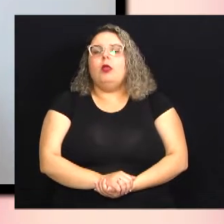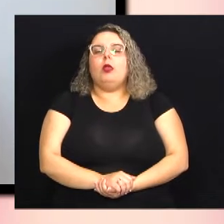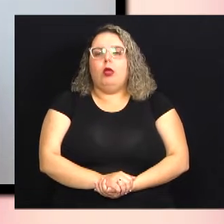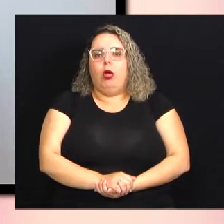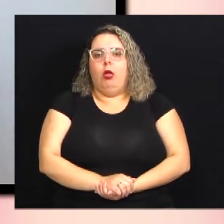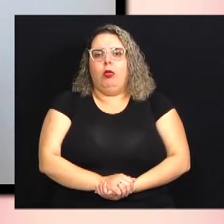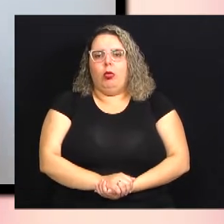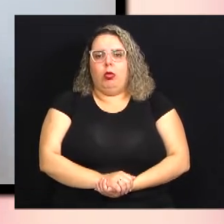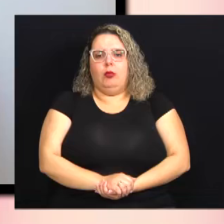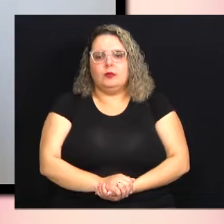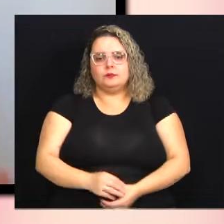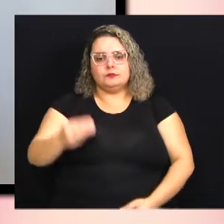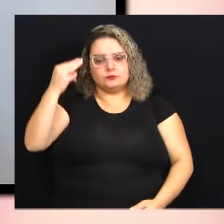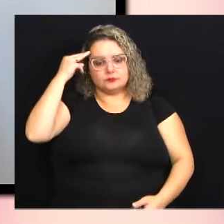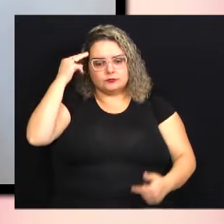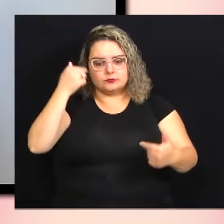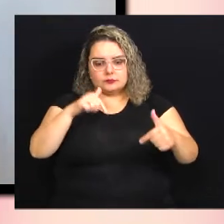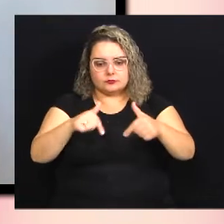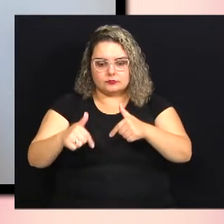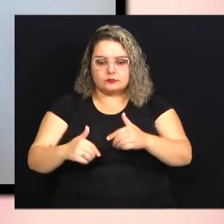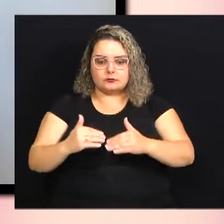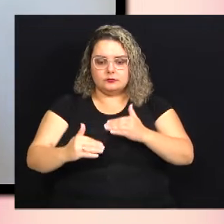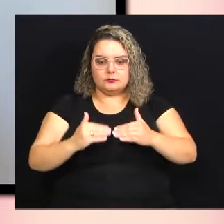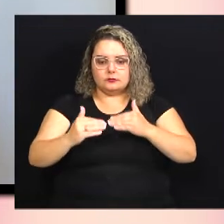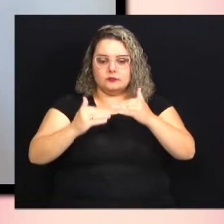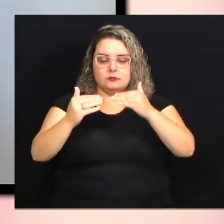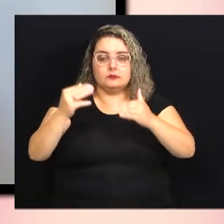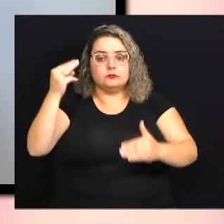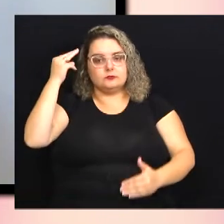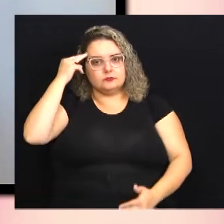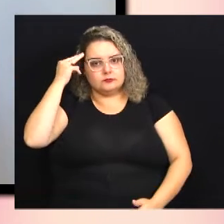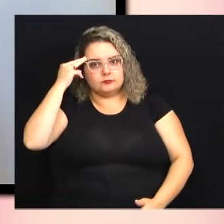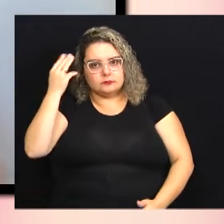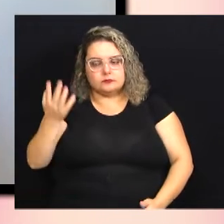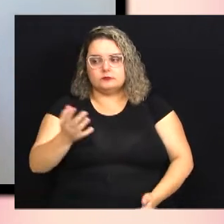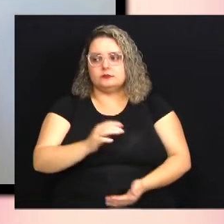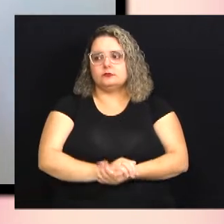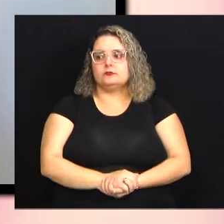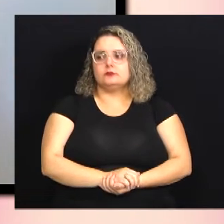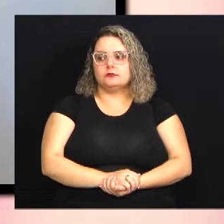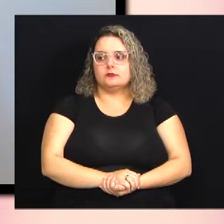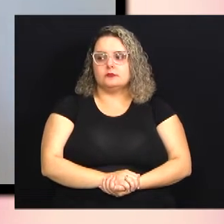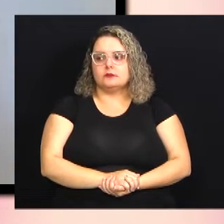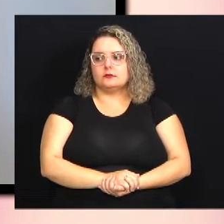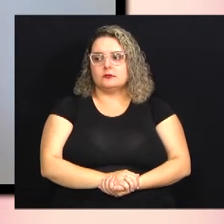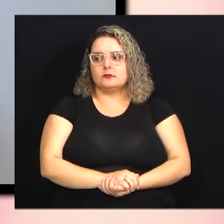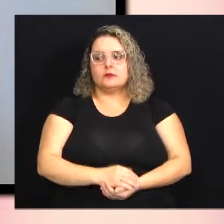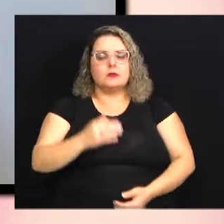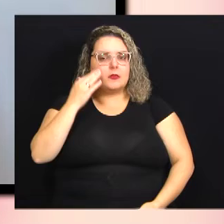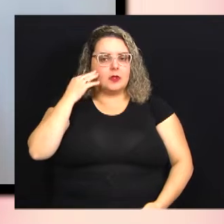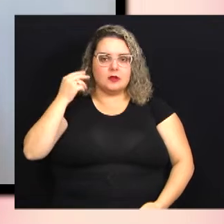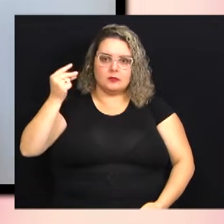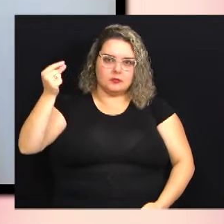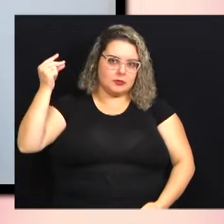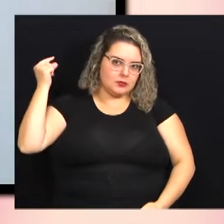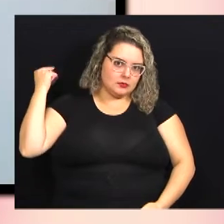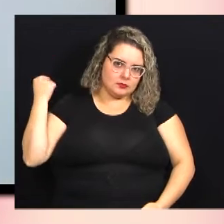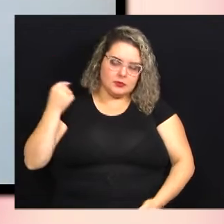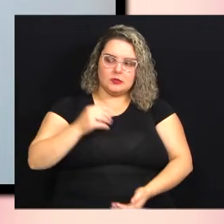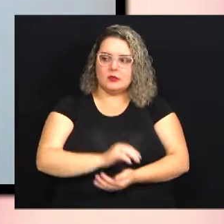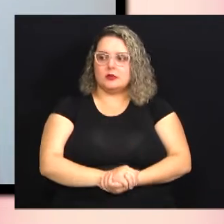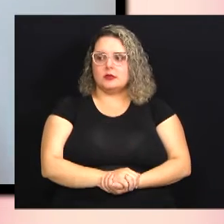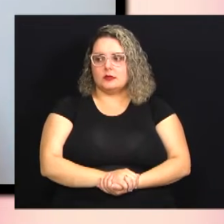né? E vai evoluindo para a memória de saberes mais antigos,